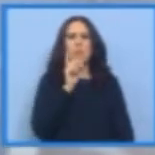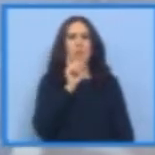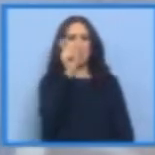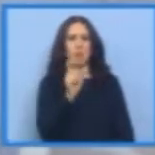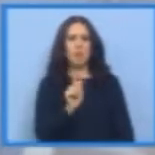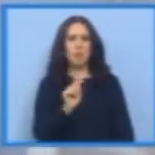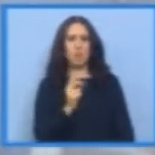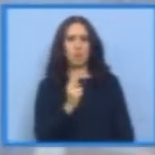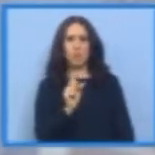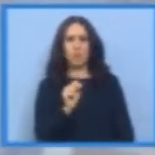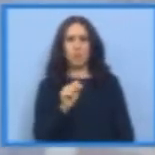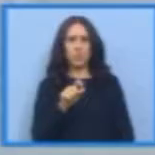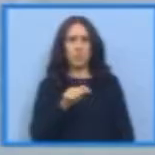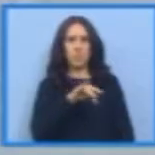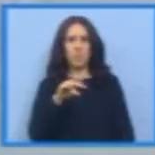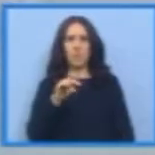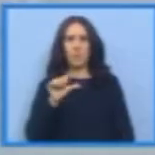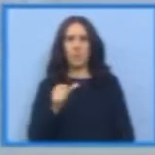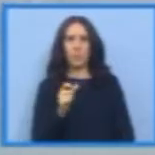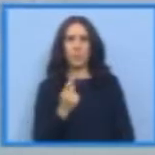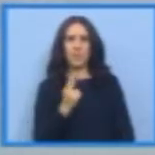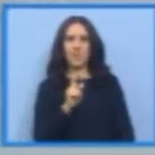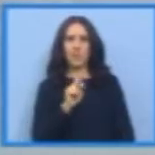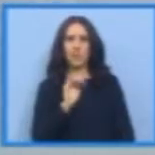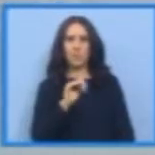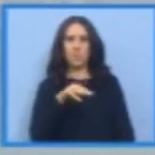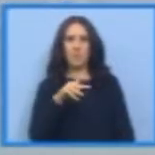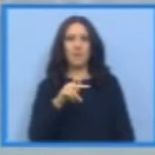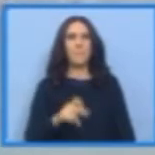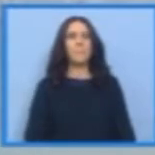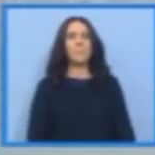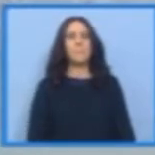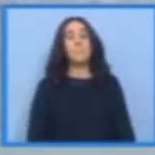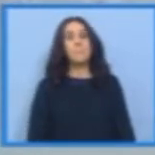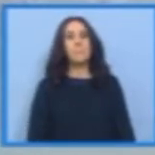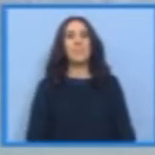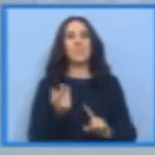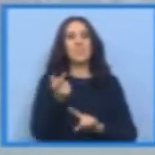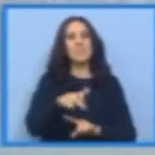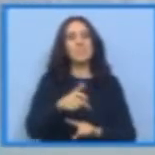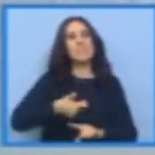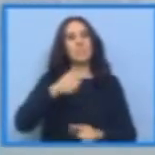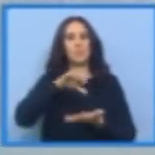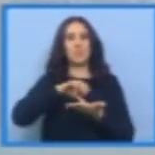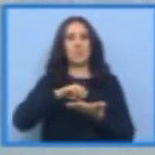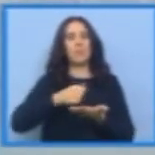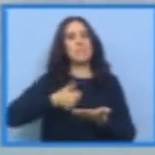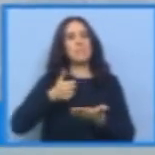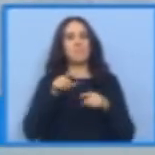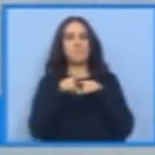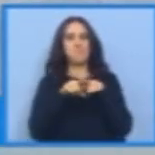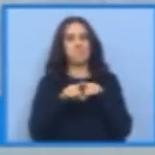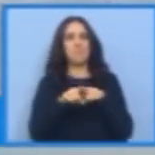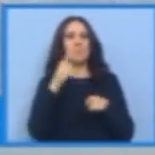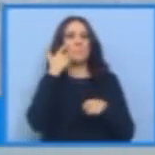Esta tendência quer pôr no centro, é incontornável a questão das migrações. As políticas têm que contar com o fenómeno